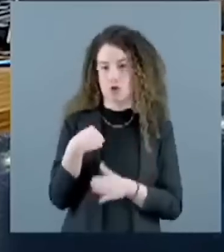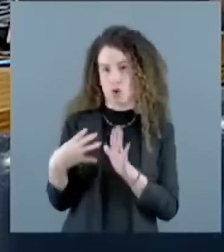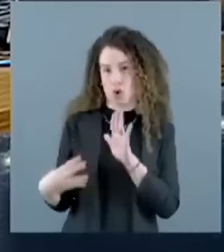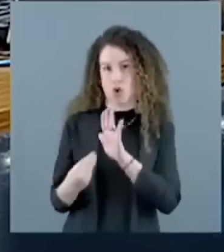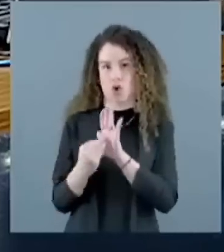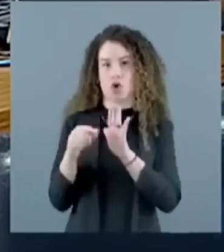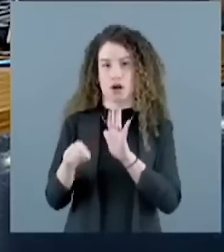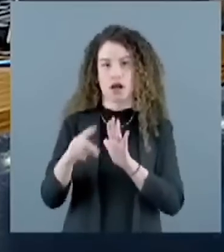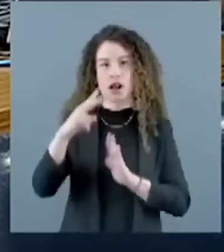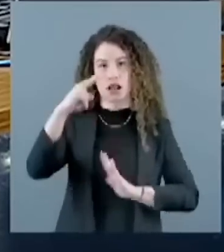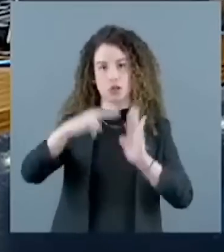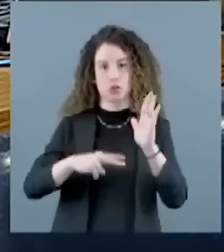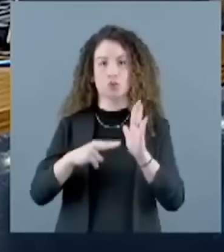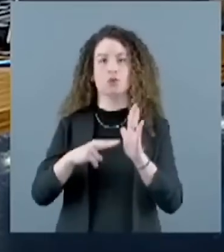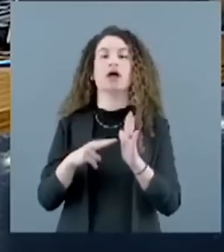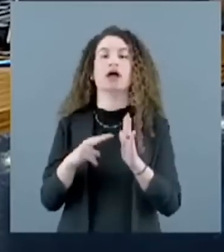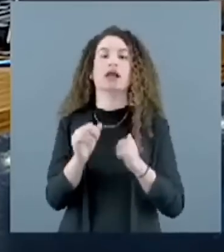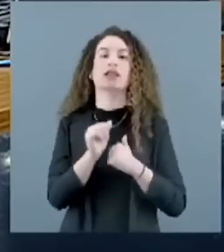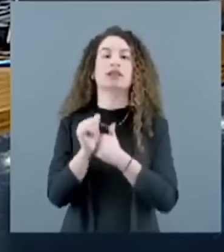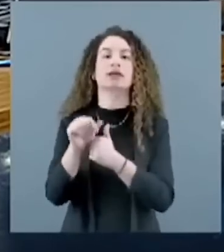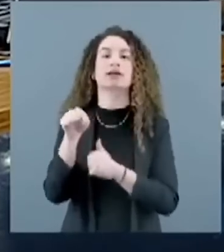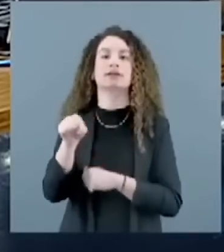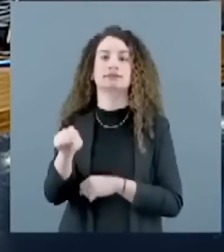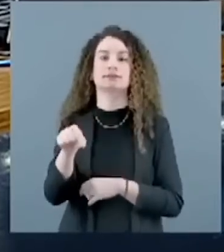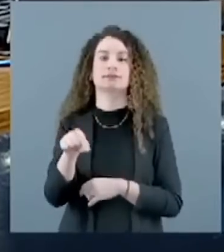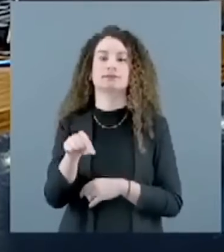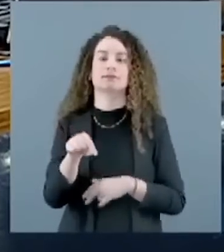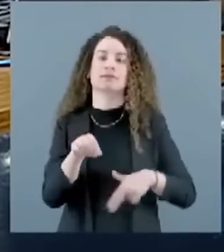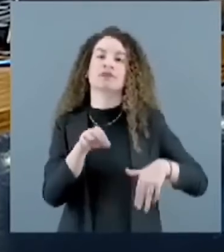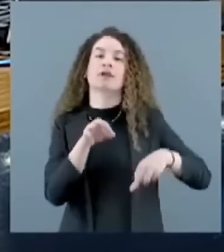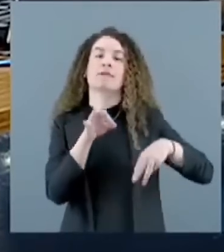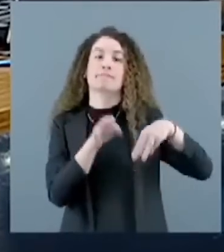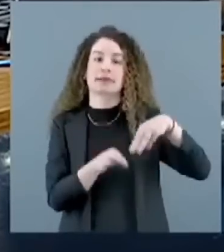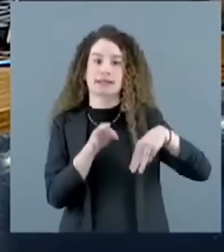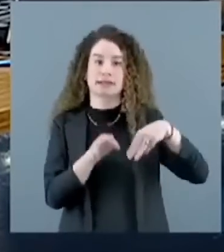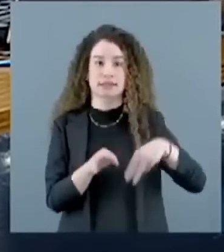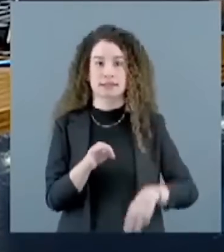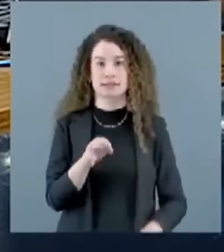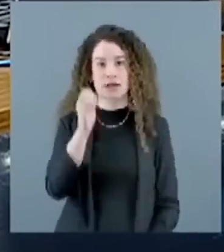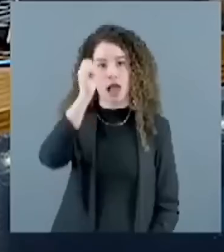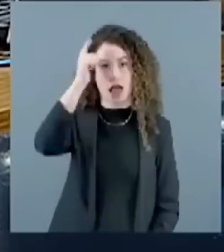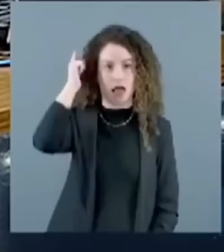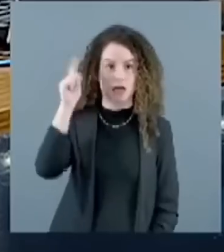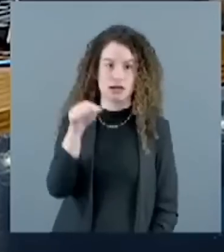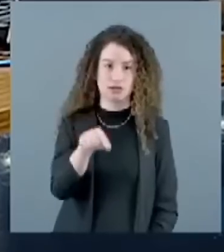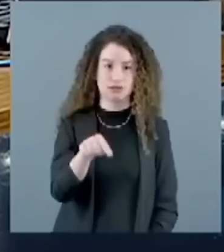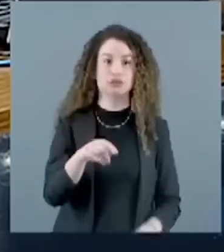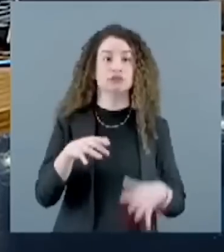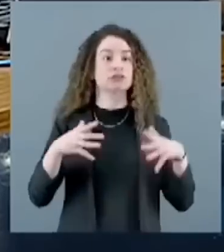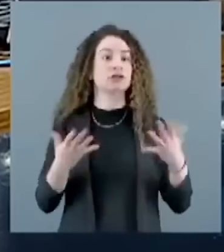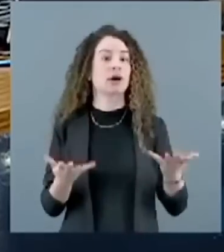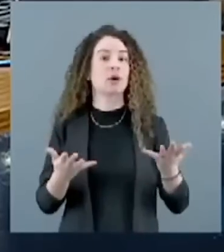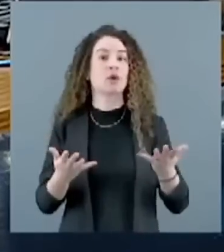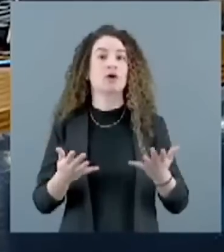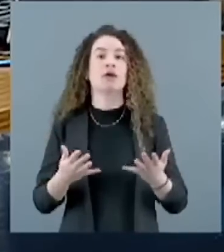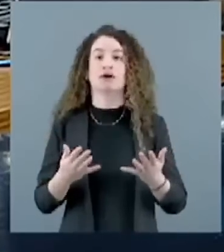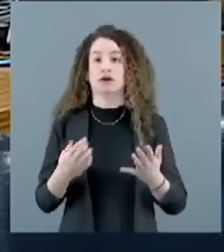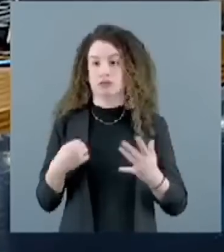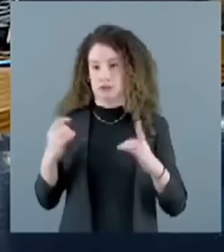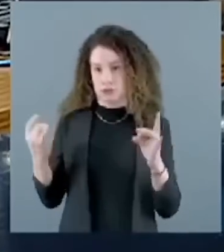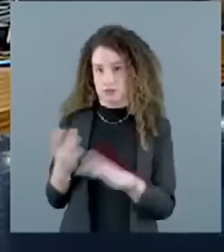do despacho do ministro Alexandre Moraes. Então, neste caso, presidente, nós estamos, evidentemente, eu termino